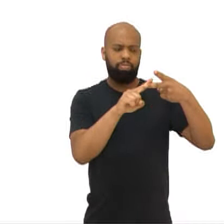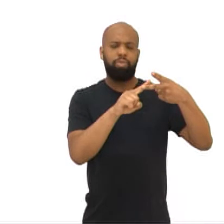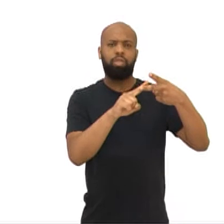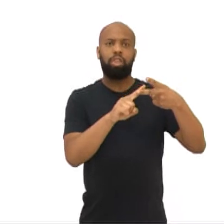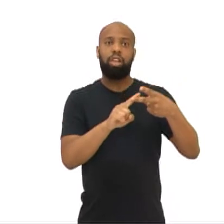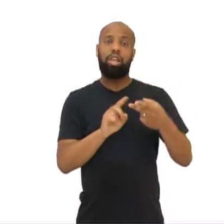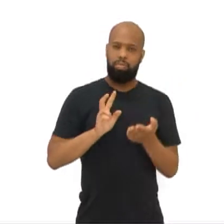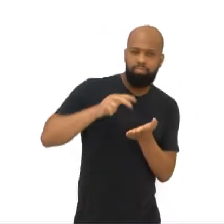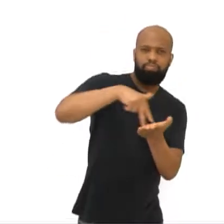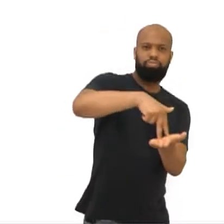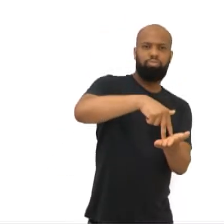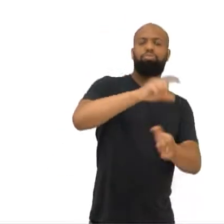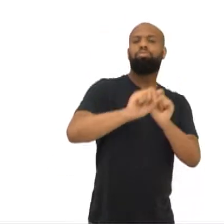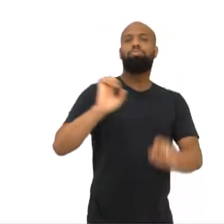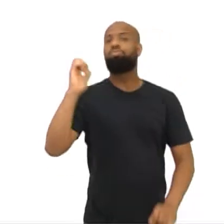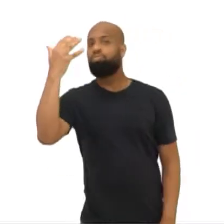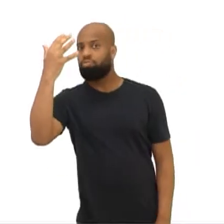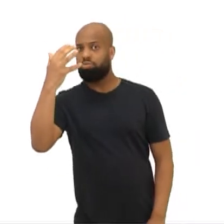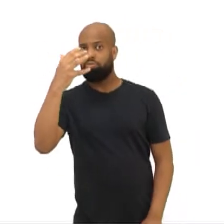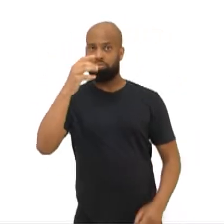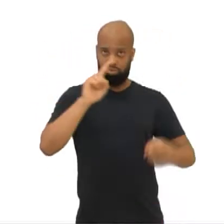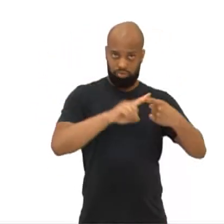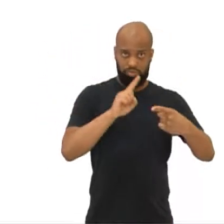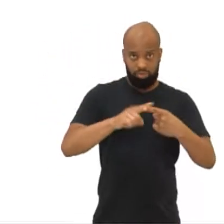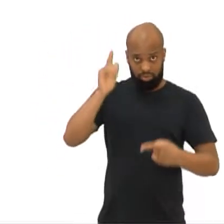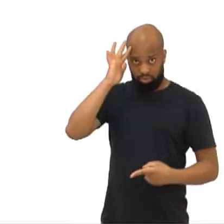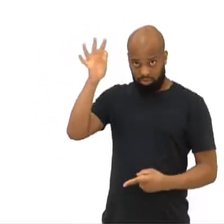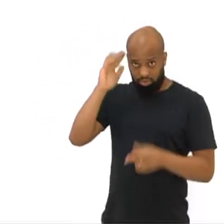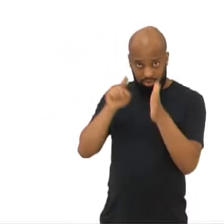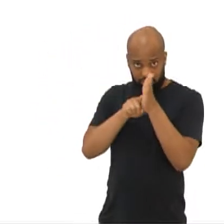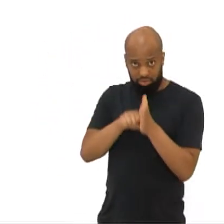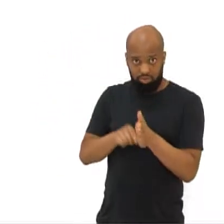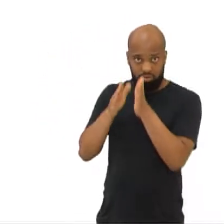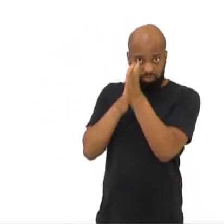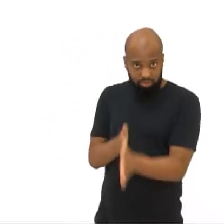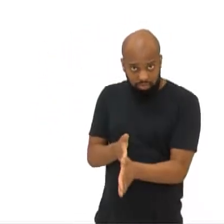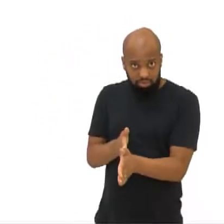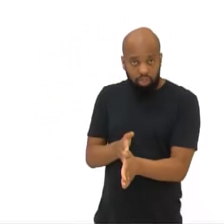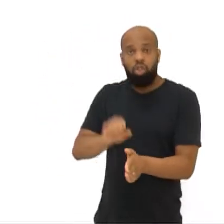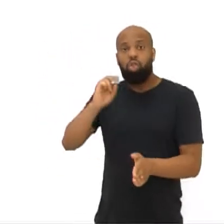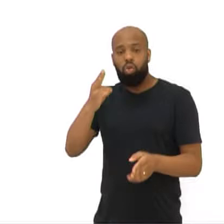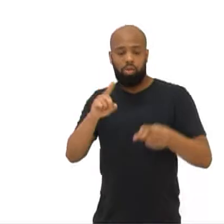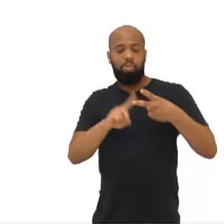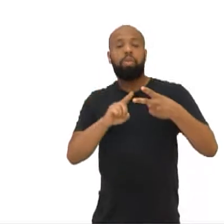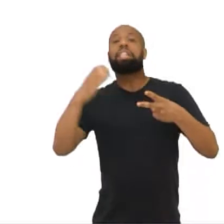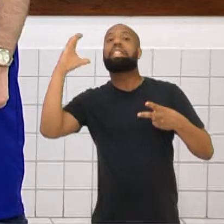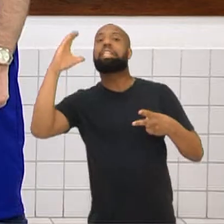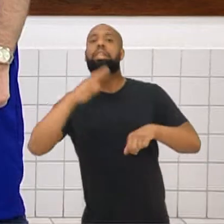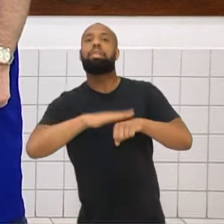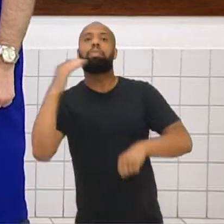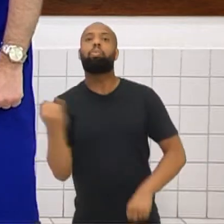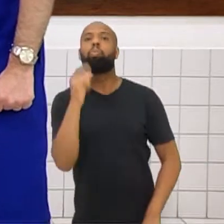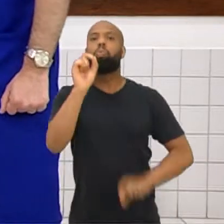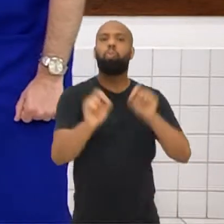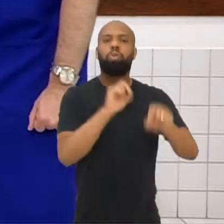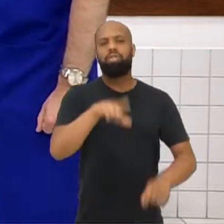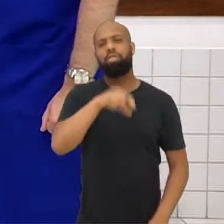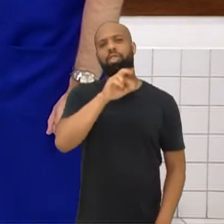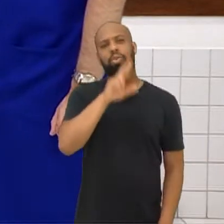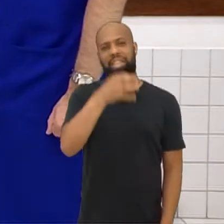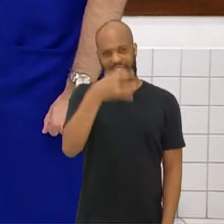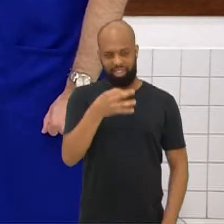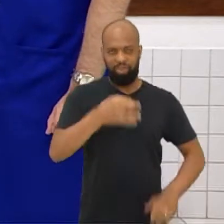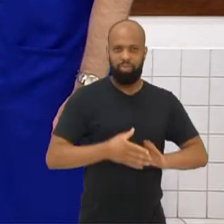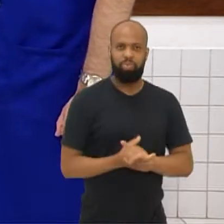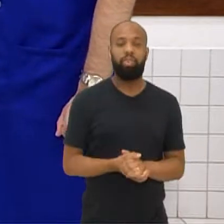No estado positivo, o que acontece? É a metafísica ou é a ciência? Marca a resposta correta aí. Muito bem, galerinha. Olha